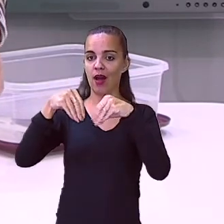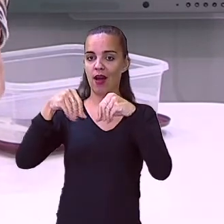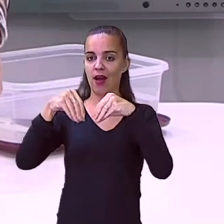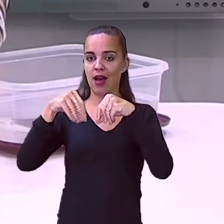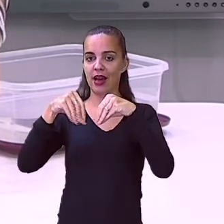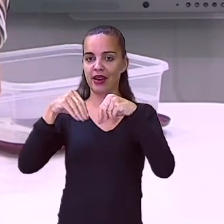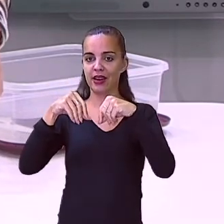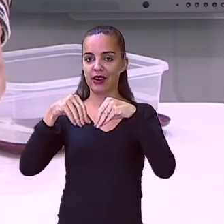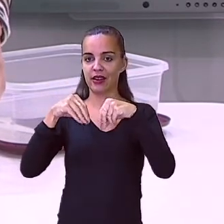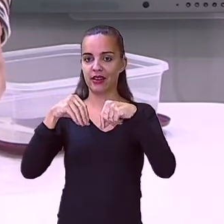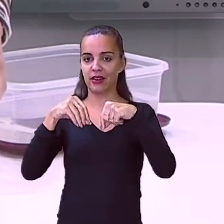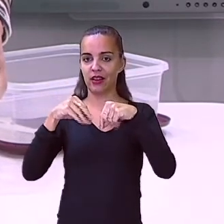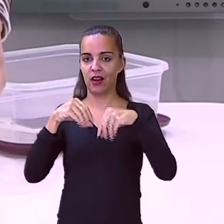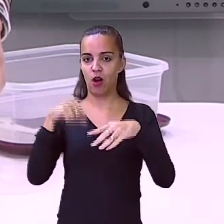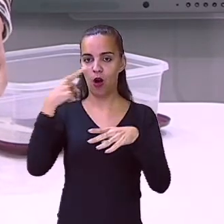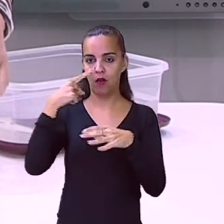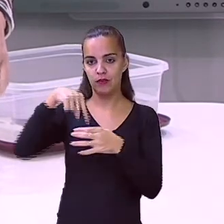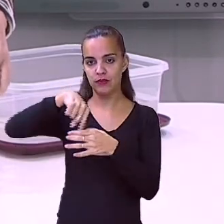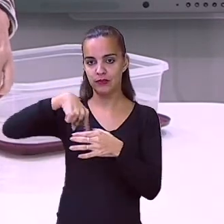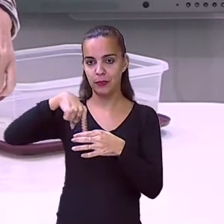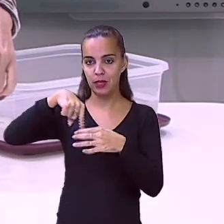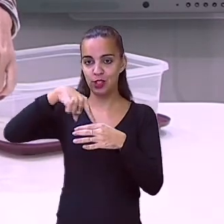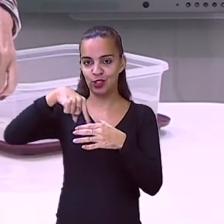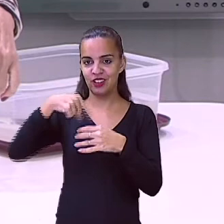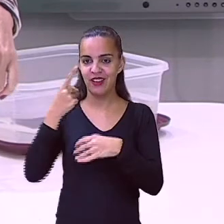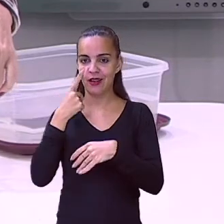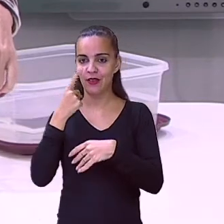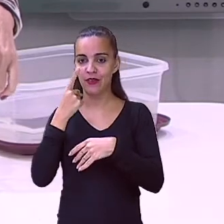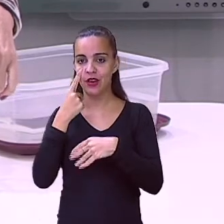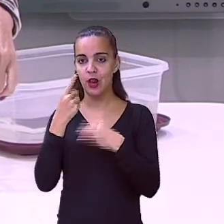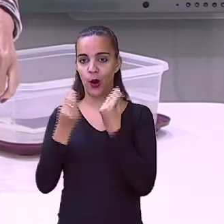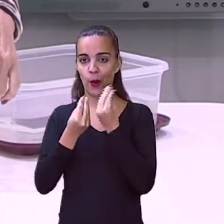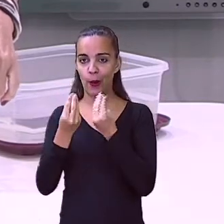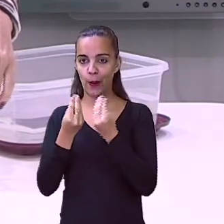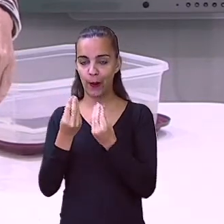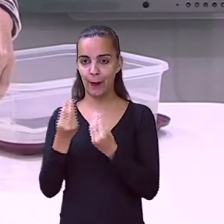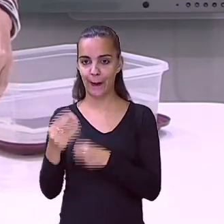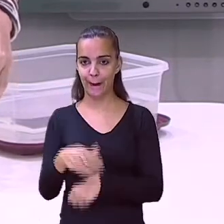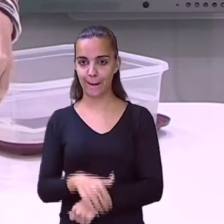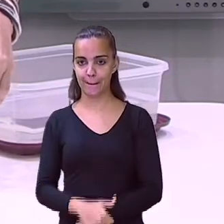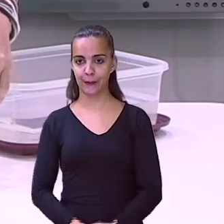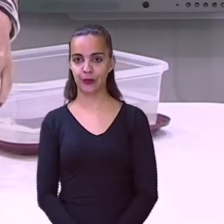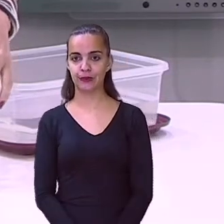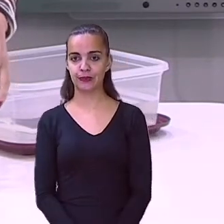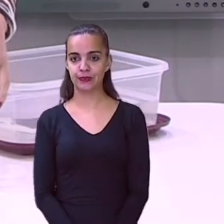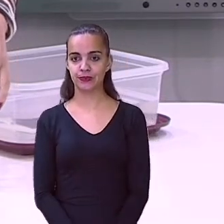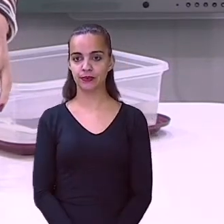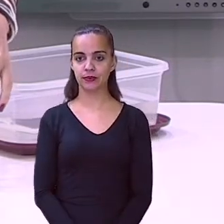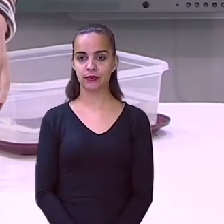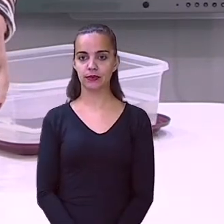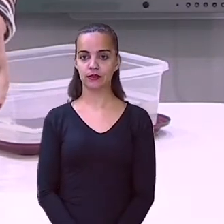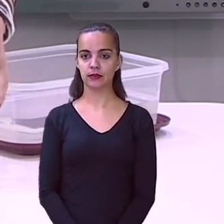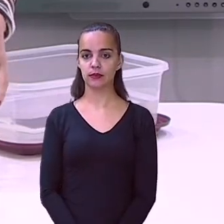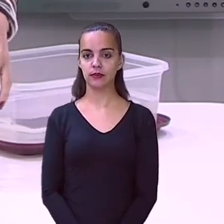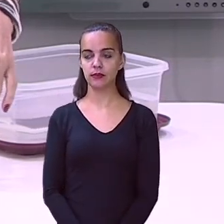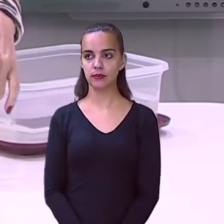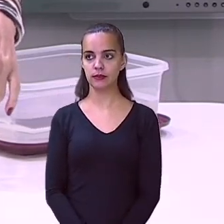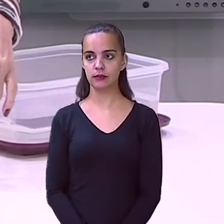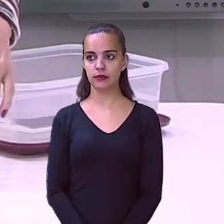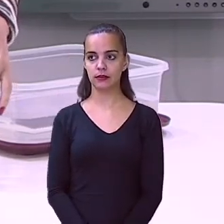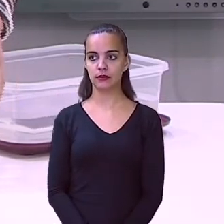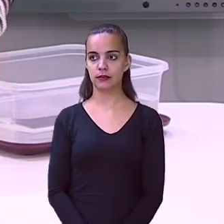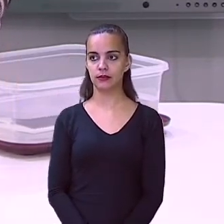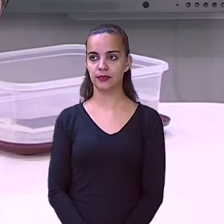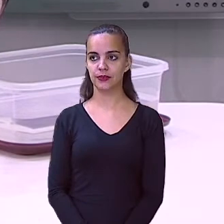serra aqui embaixo ainda. Então, se eu mexer aqui, ó, mais pó de serra vai